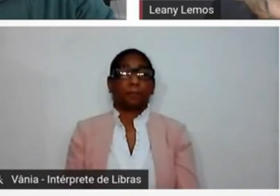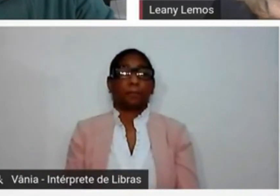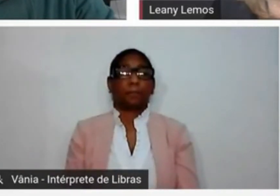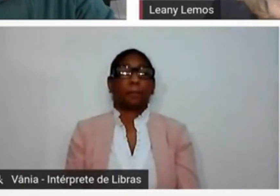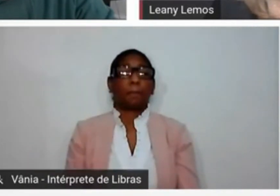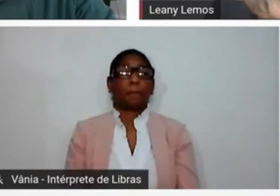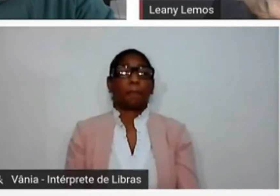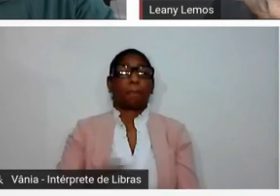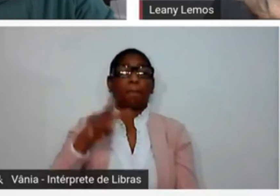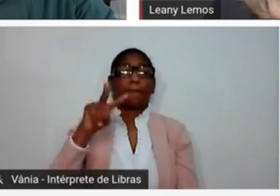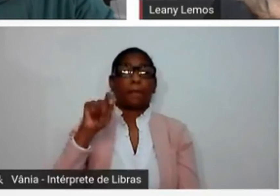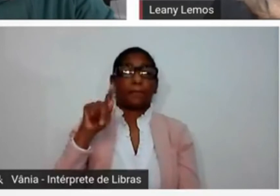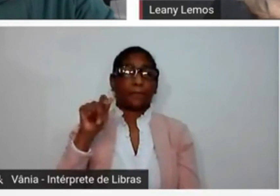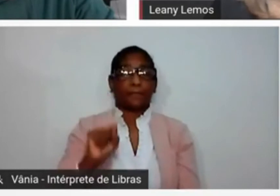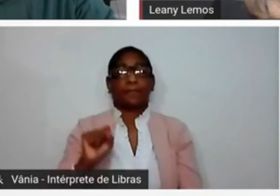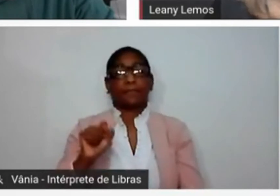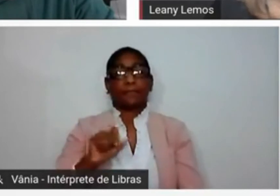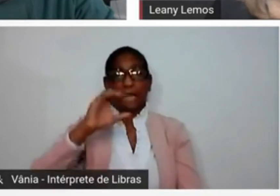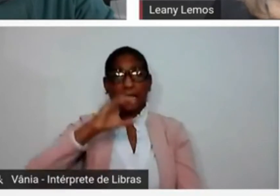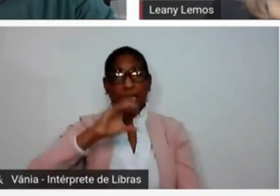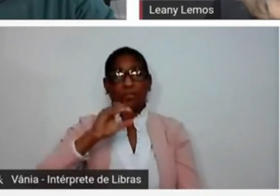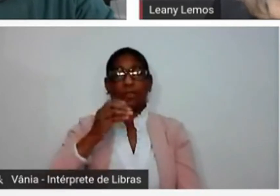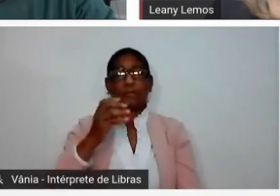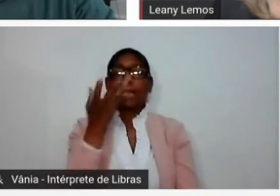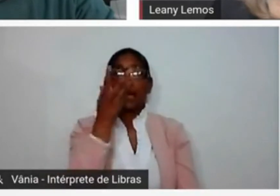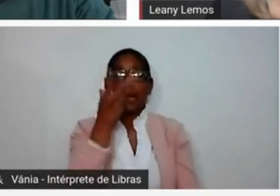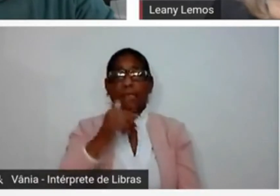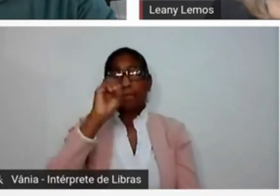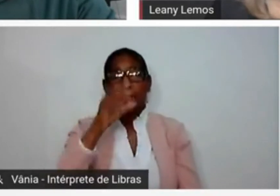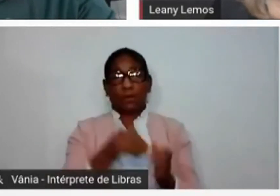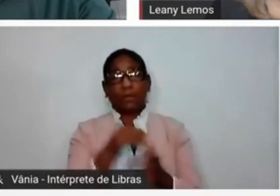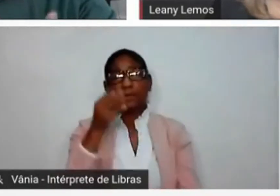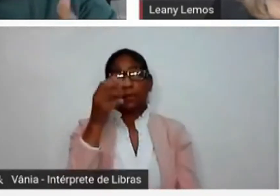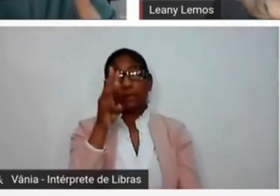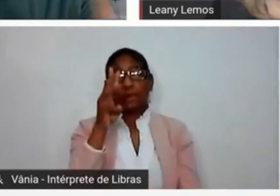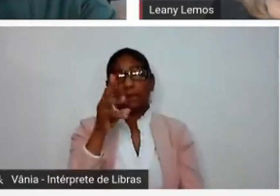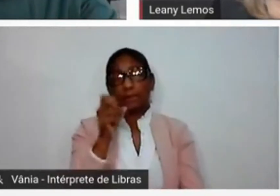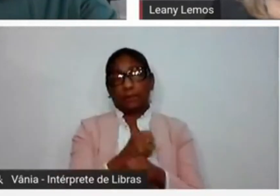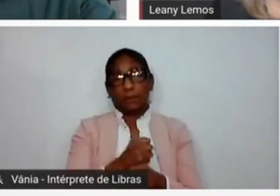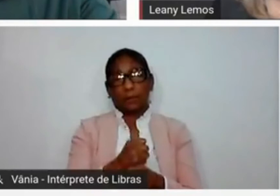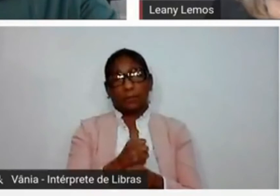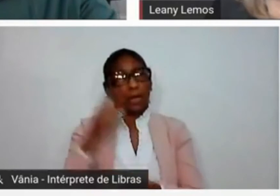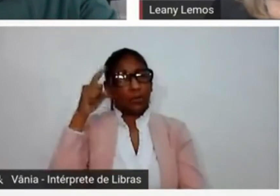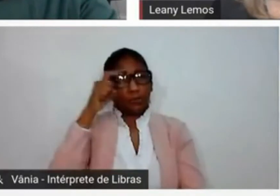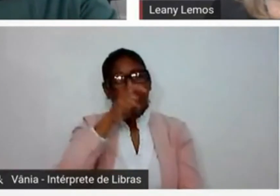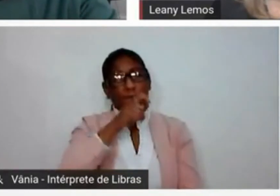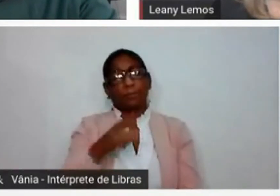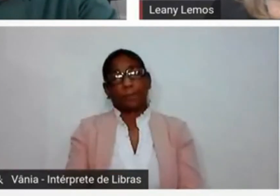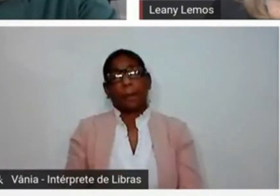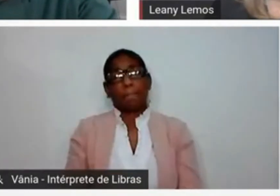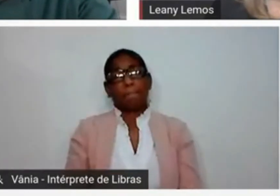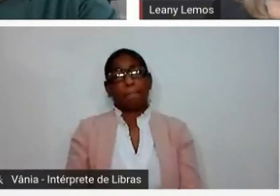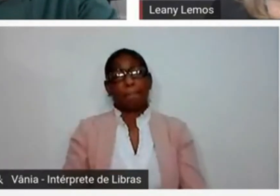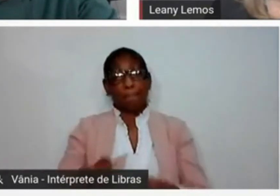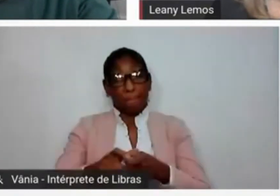com vagas na creche, que são as crianças de 0 a 3 anos, ou seja, todas já têm dificuldades para atender e vão ter ainda